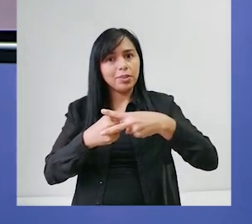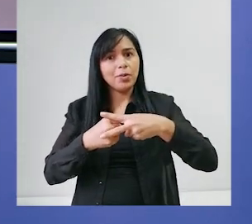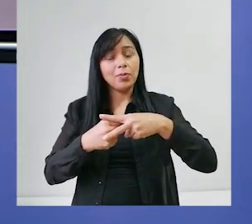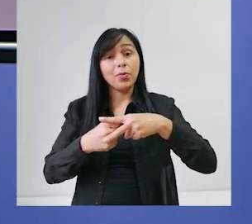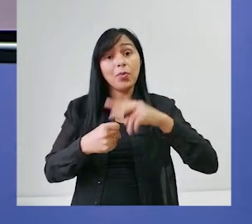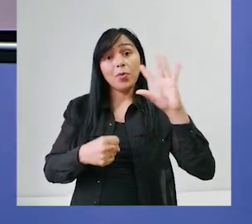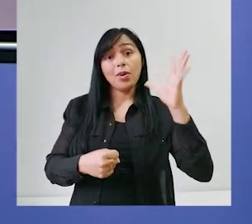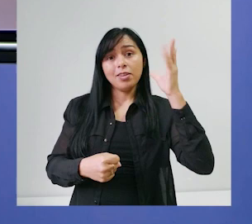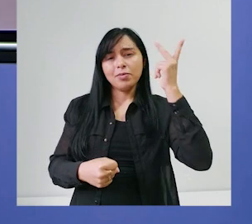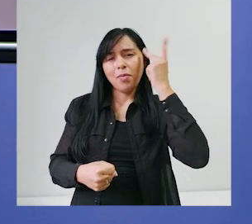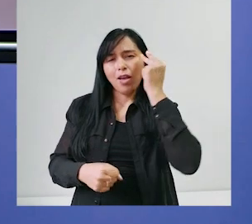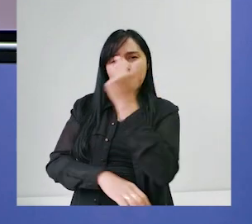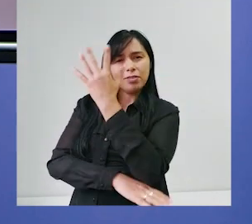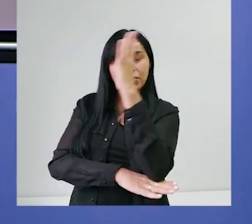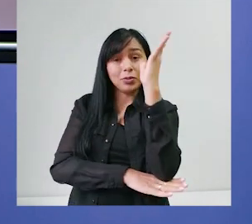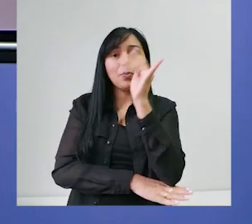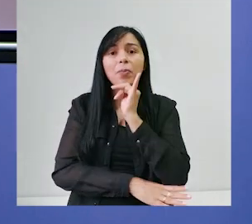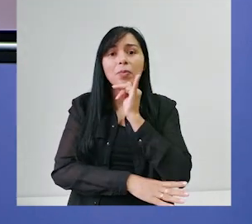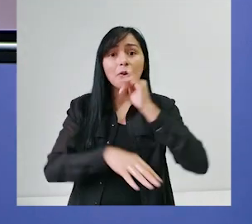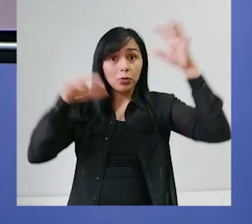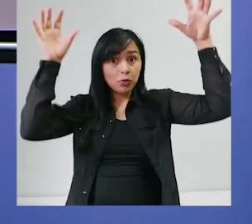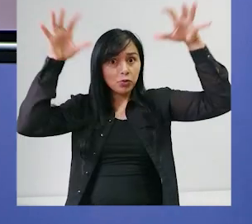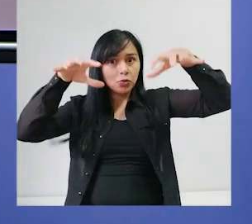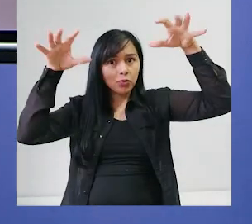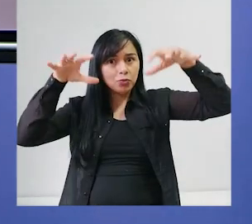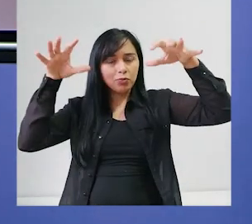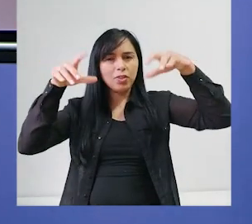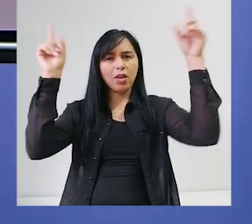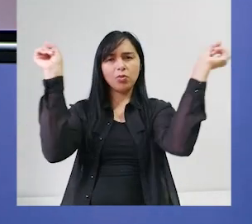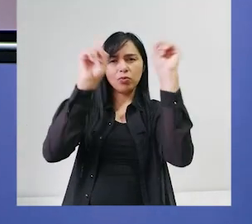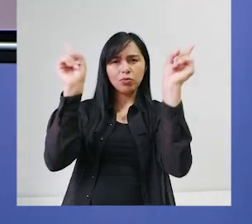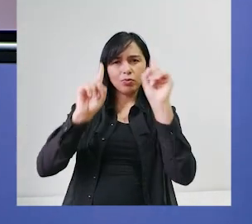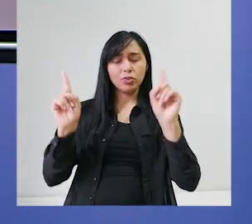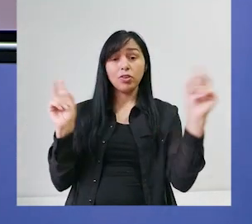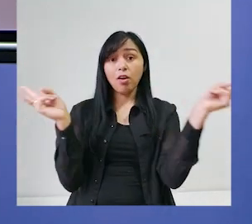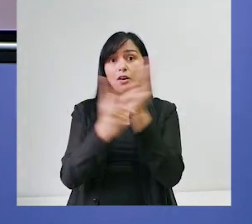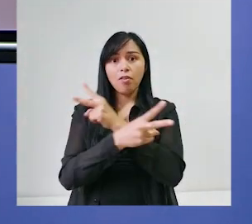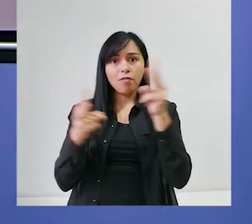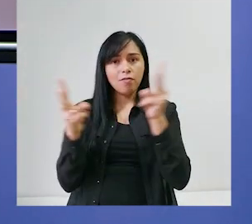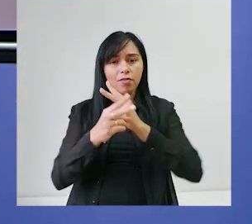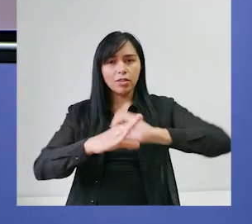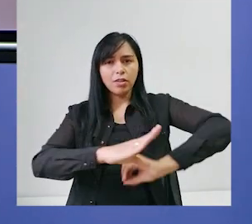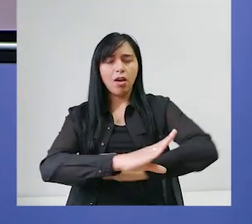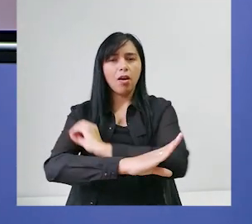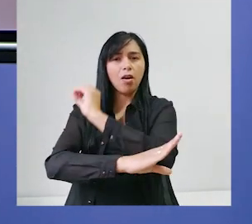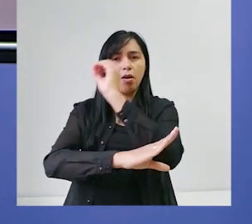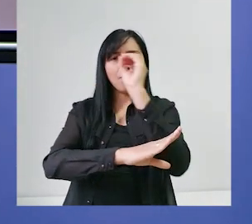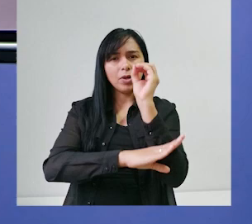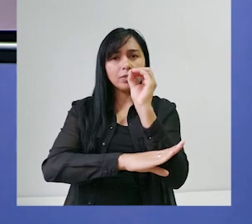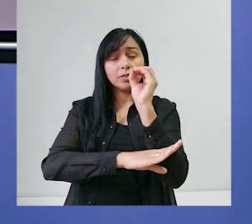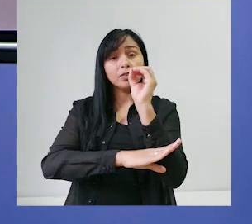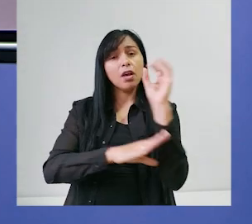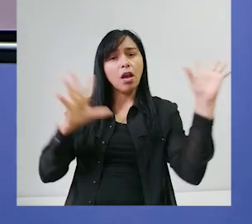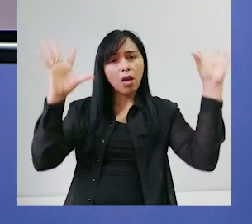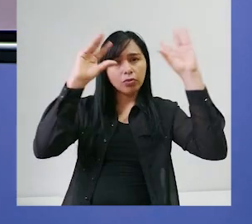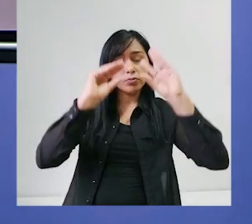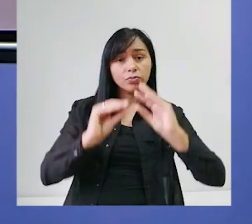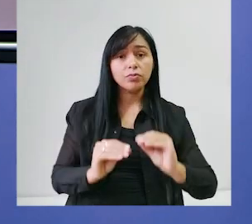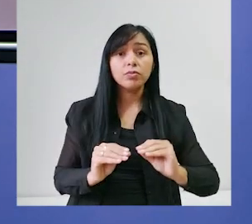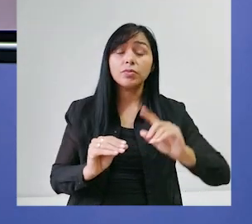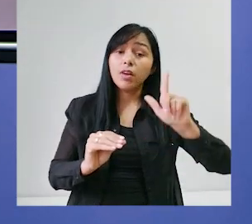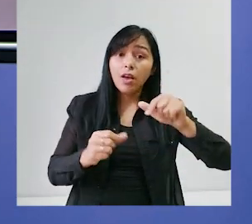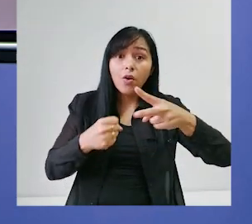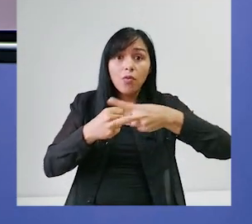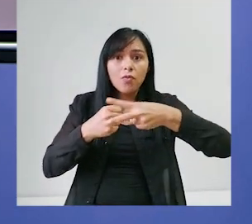trovejar vem cá nevar amanhecer anoitecer são verbos que indicam fenômenos da natureza